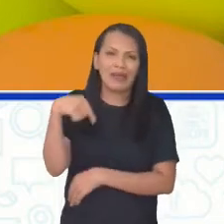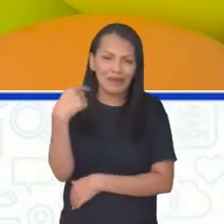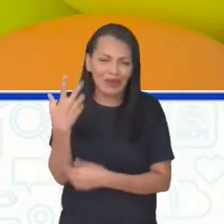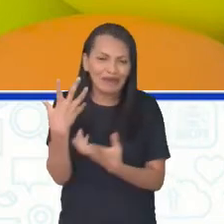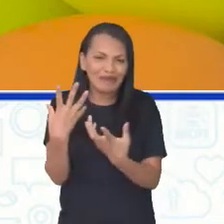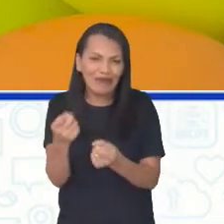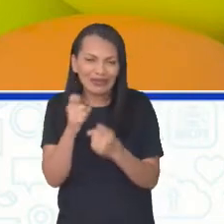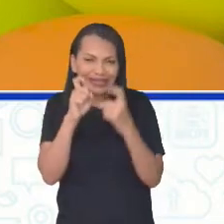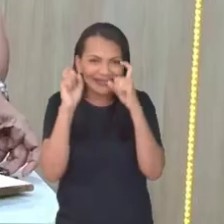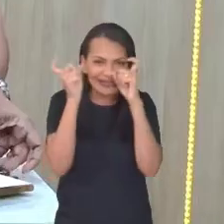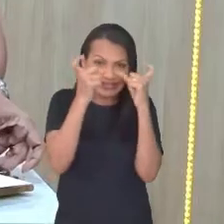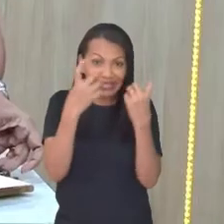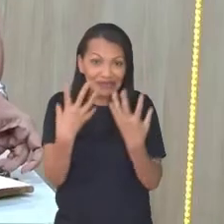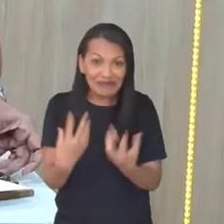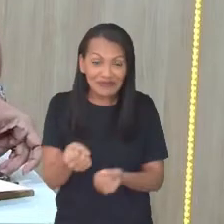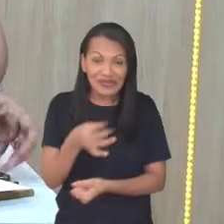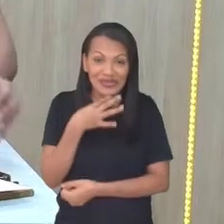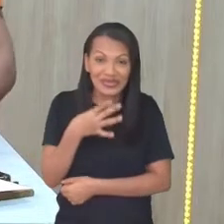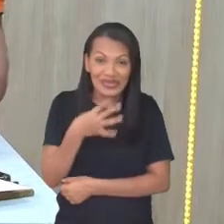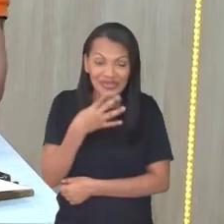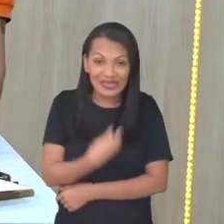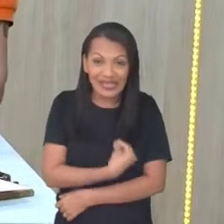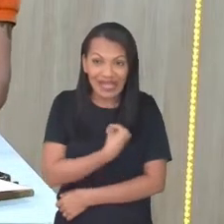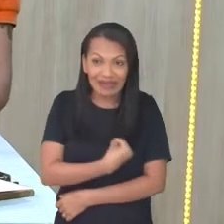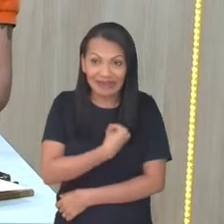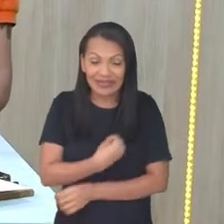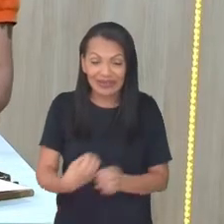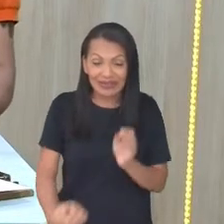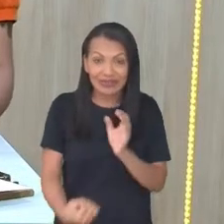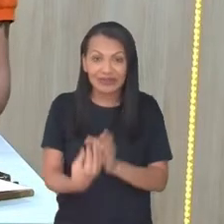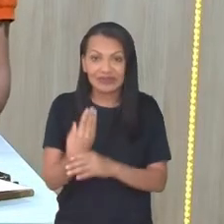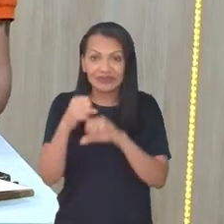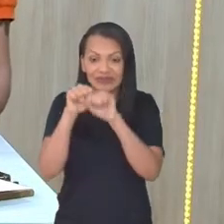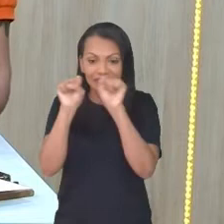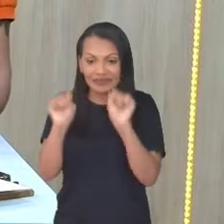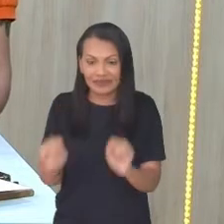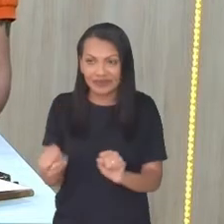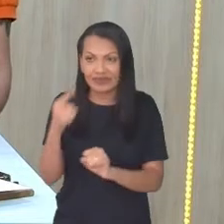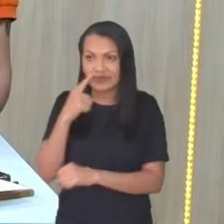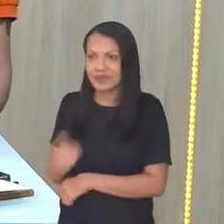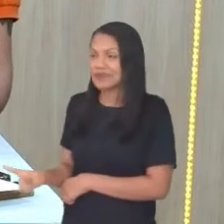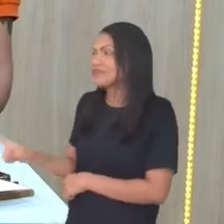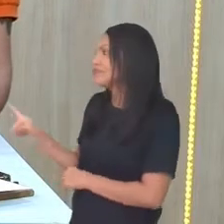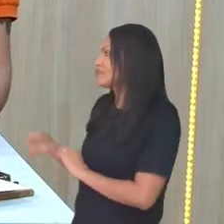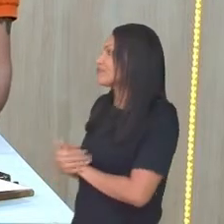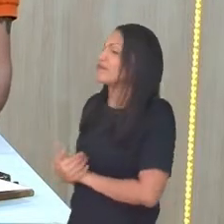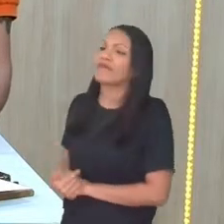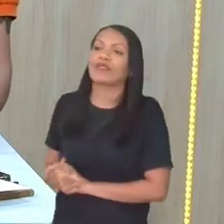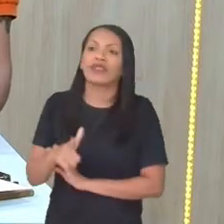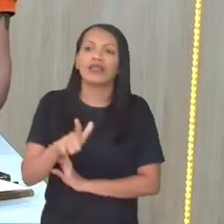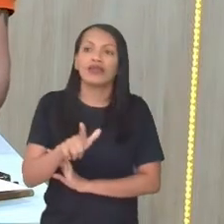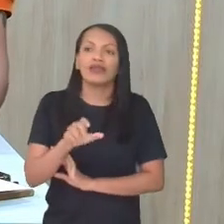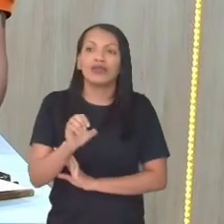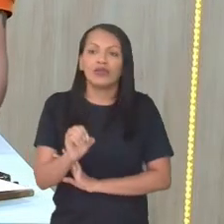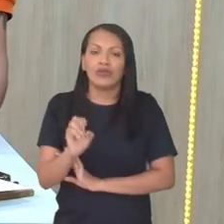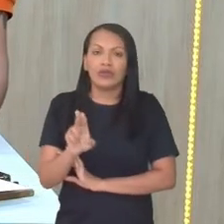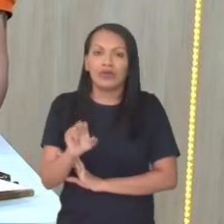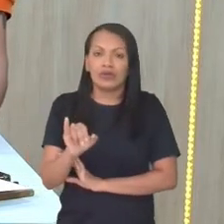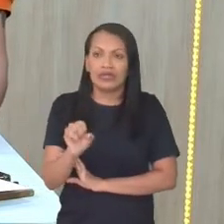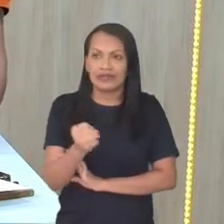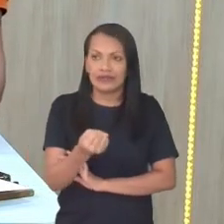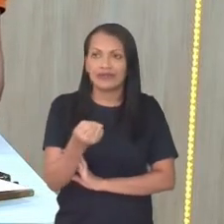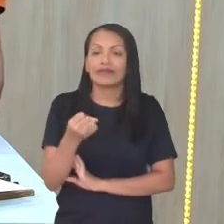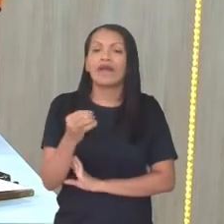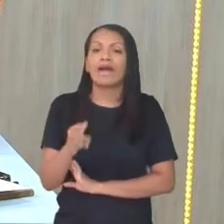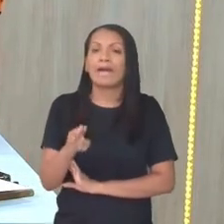né? Vamos conhecer um pouquinho agora sobre a vida do criador do sistema Braille, o Louis Braille. Eu não sei se é assim que se fala. Tô falando. tá